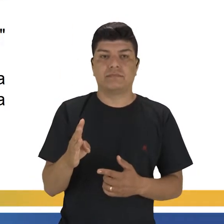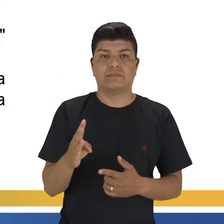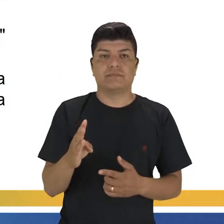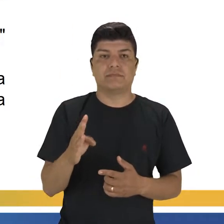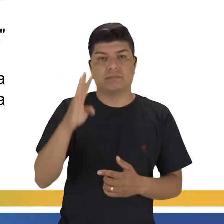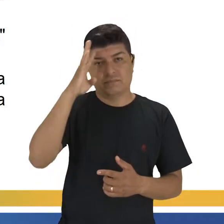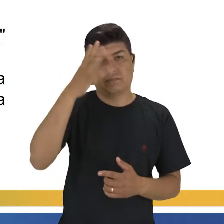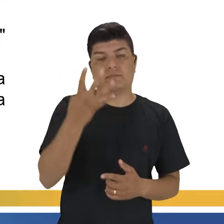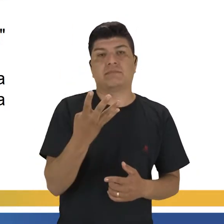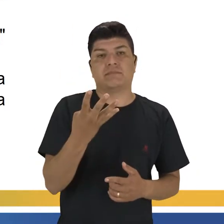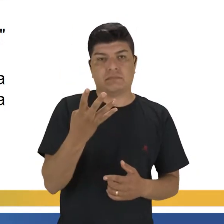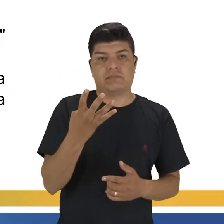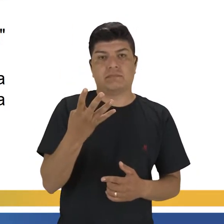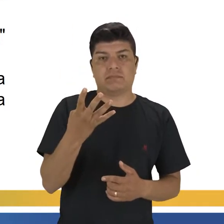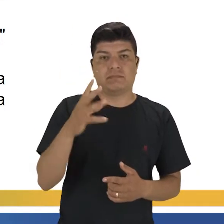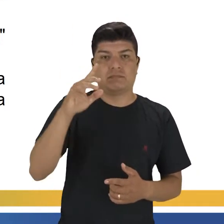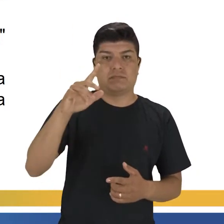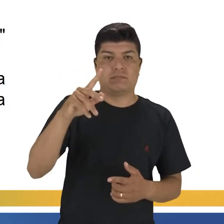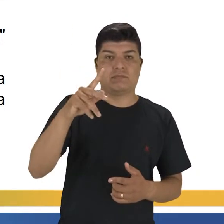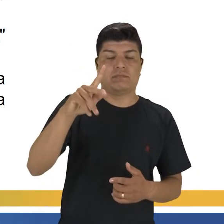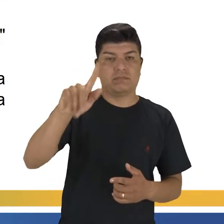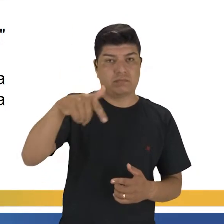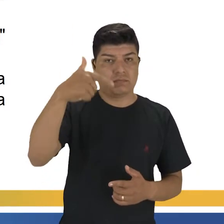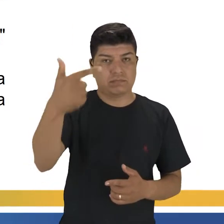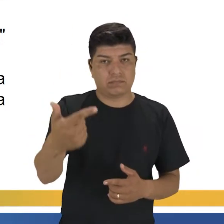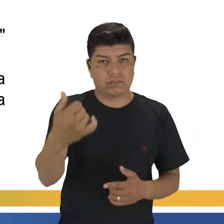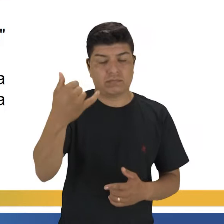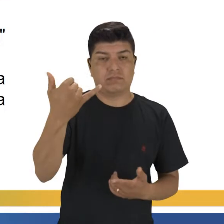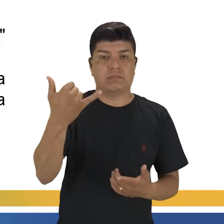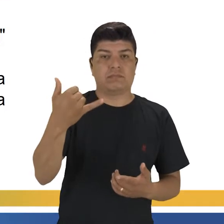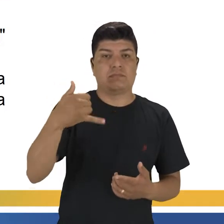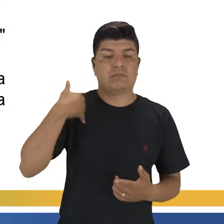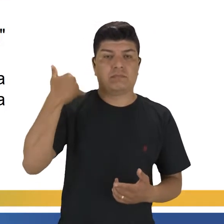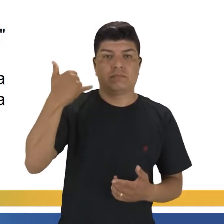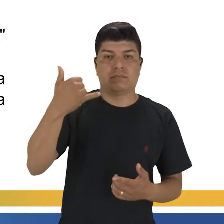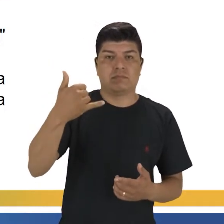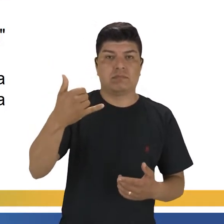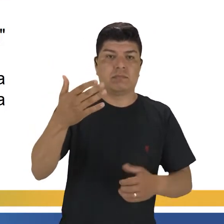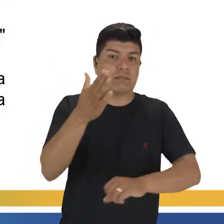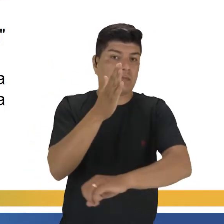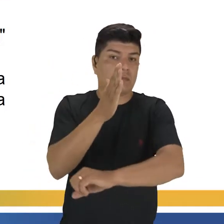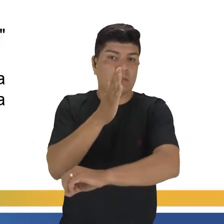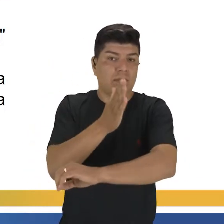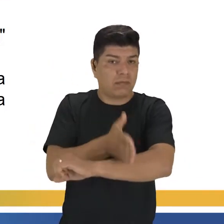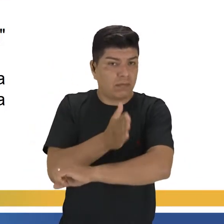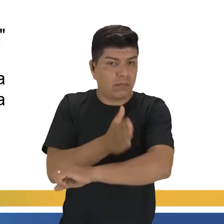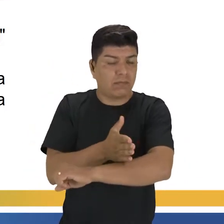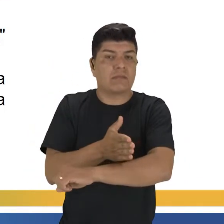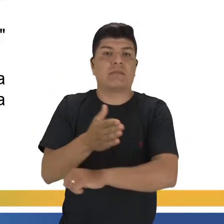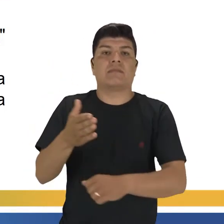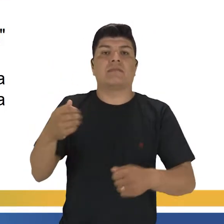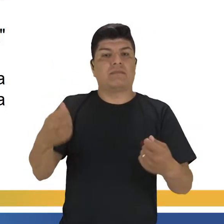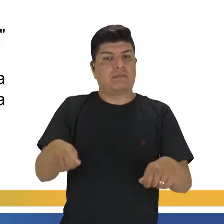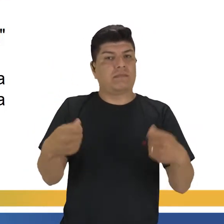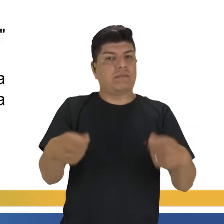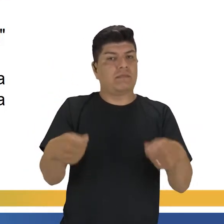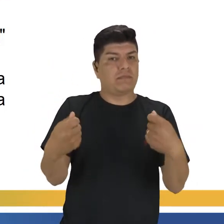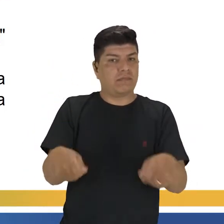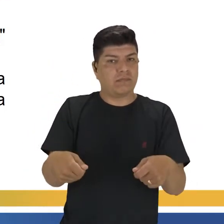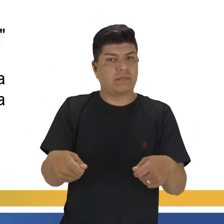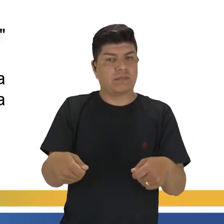sido descoberto após a Idade Média, teve a necessidade